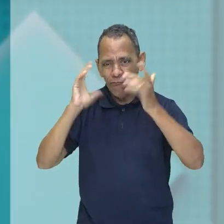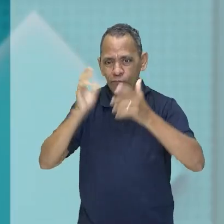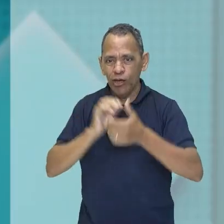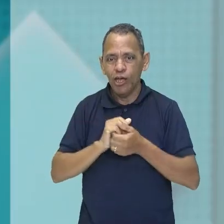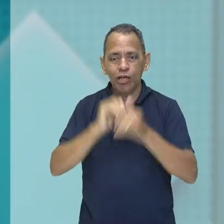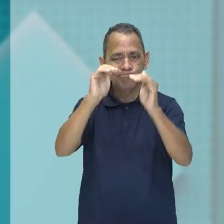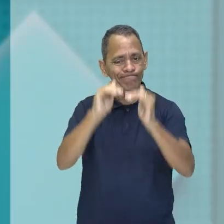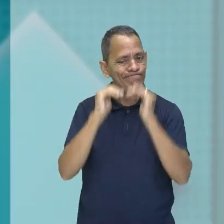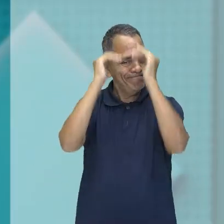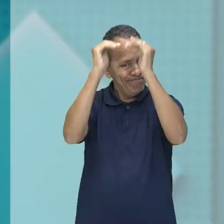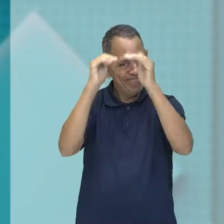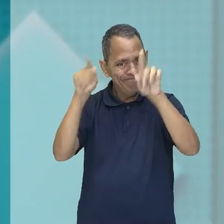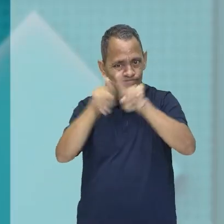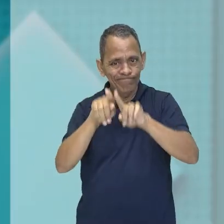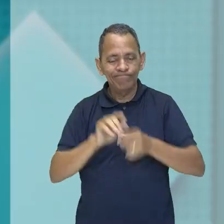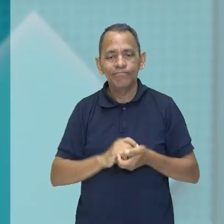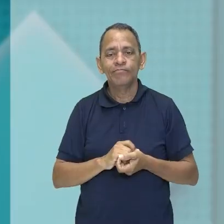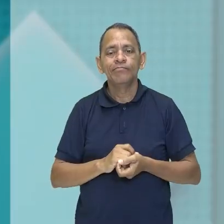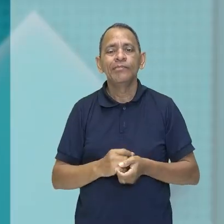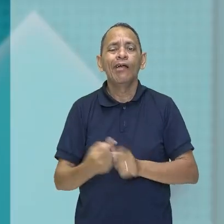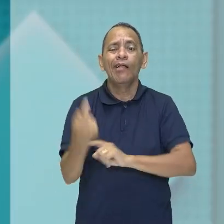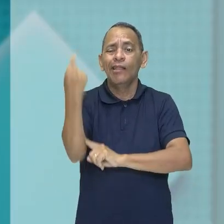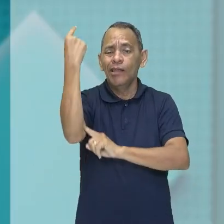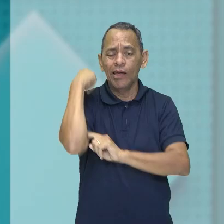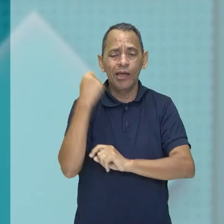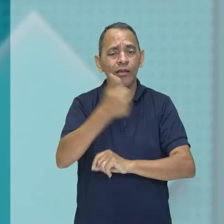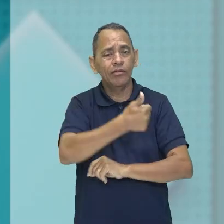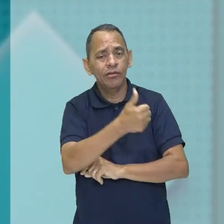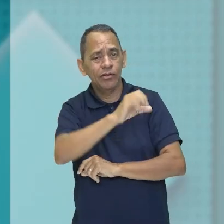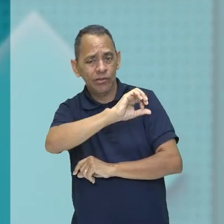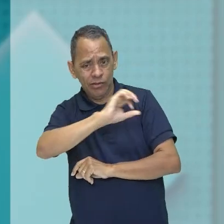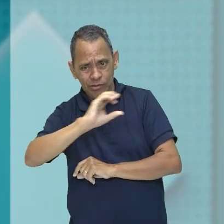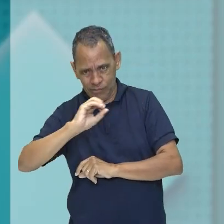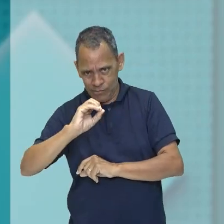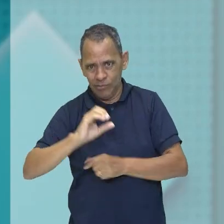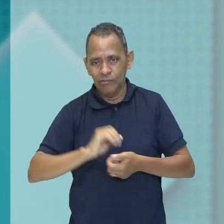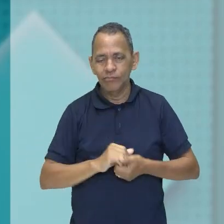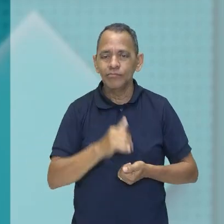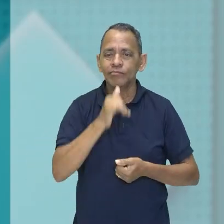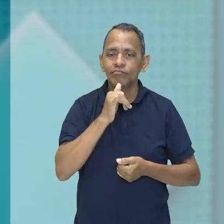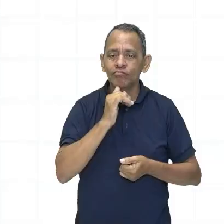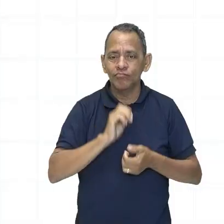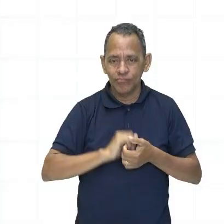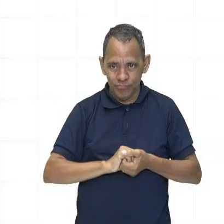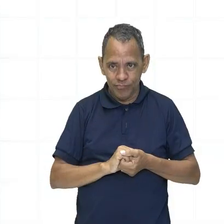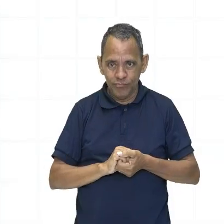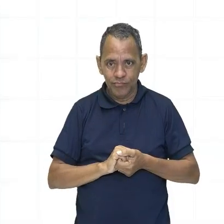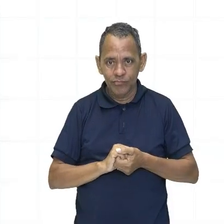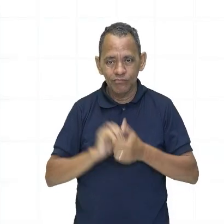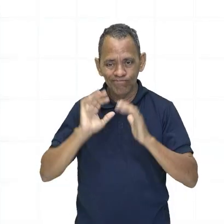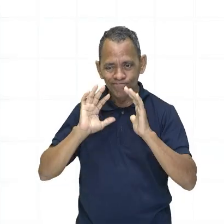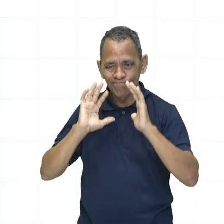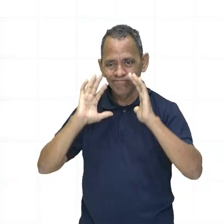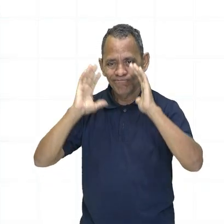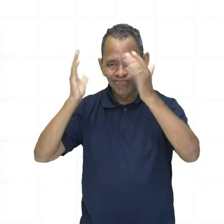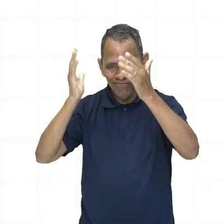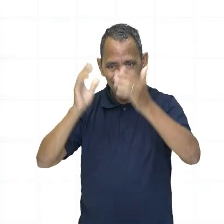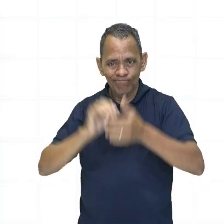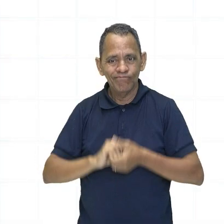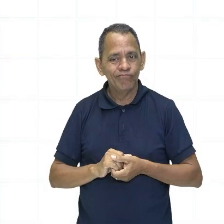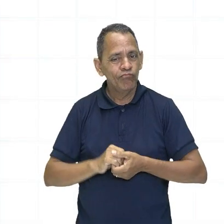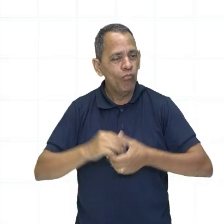Lá por volta de 1900, por exemplo, Os eventos